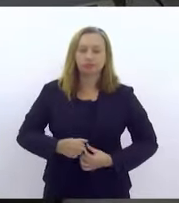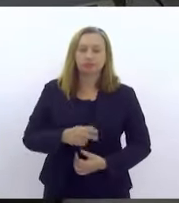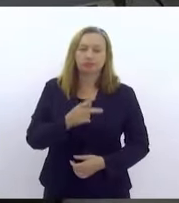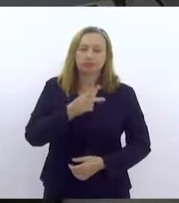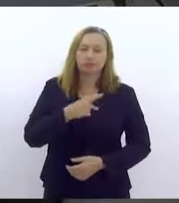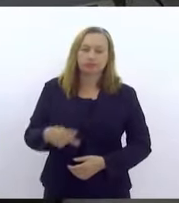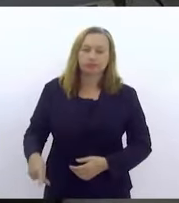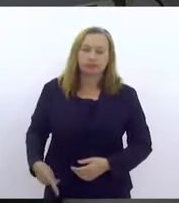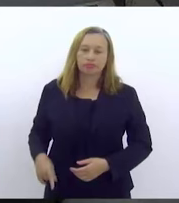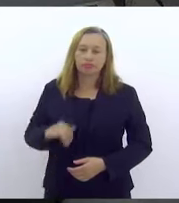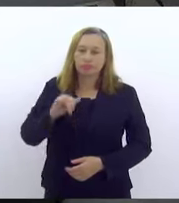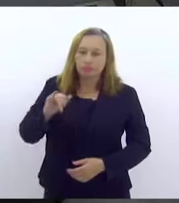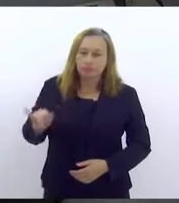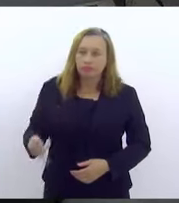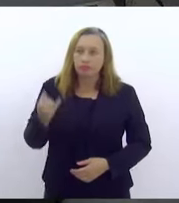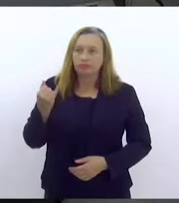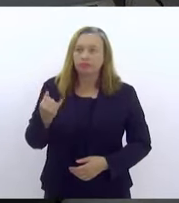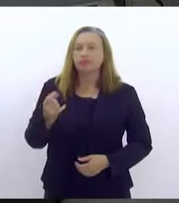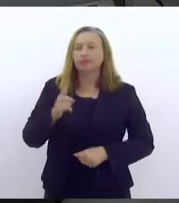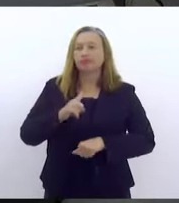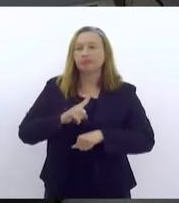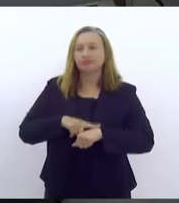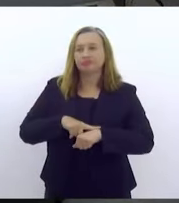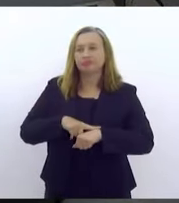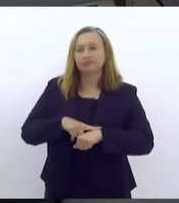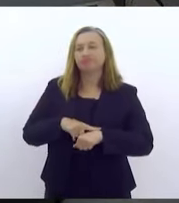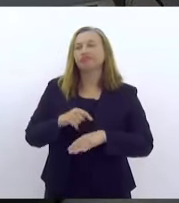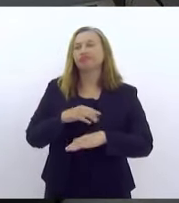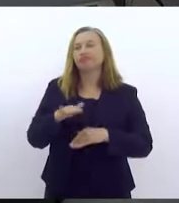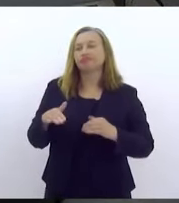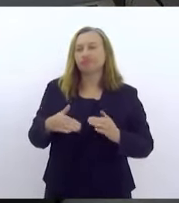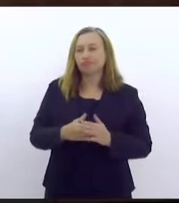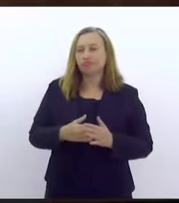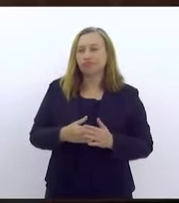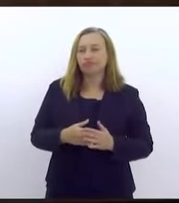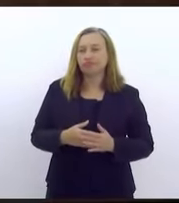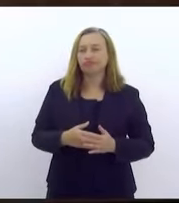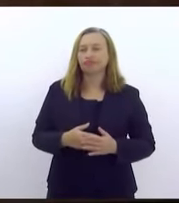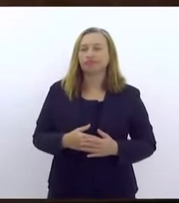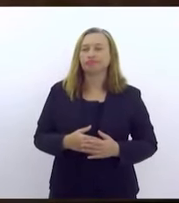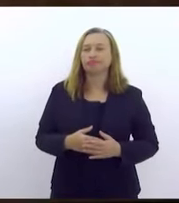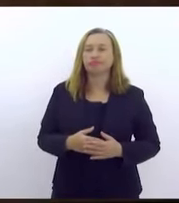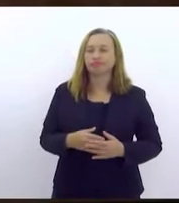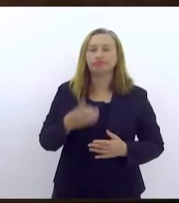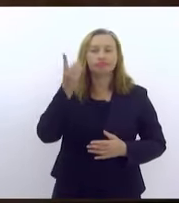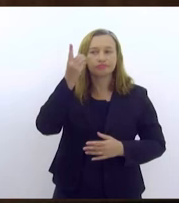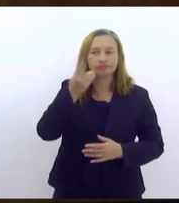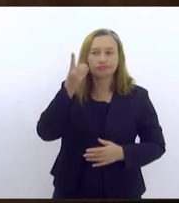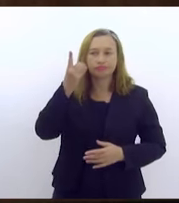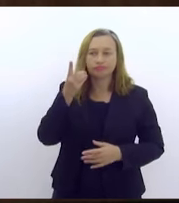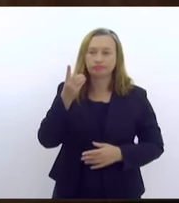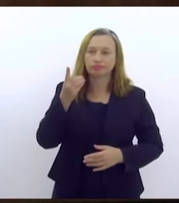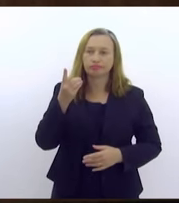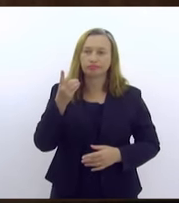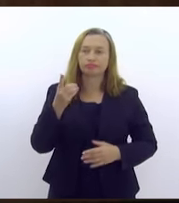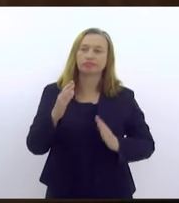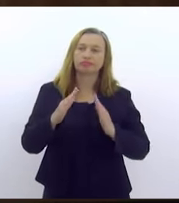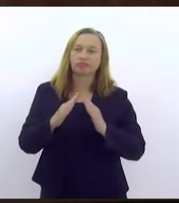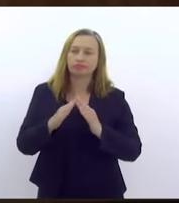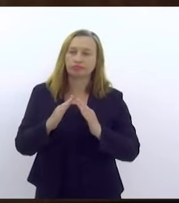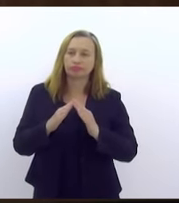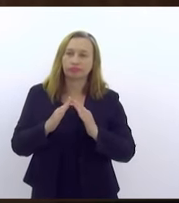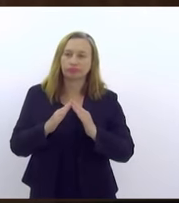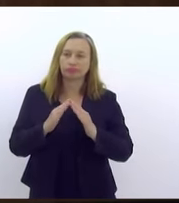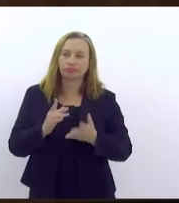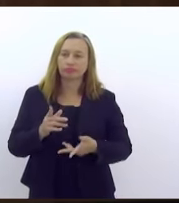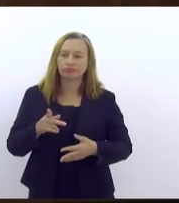Presidente, é aproveitar o momento em que todos aqui, praticamente a grande maioria dos deputados, estão aqui na casa para